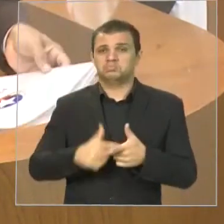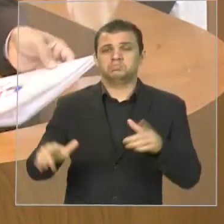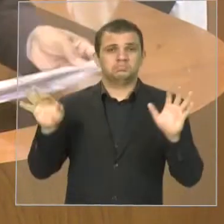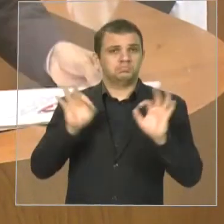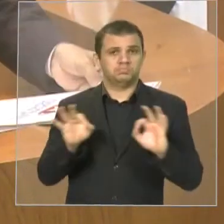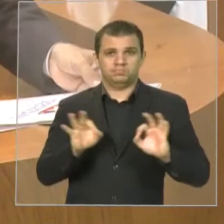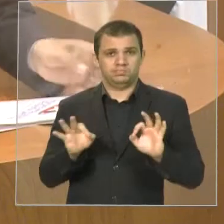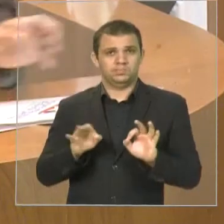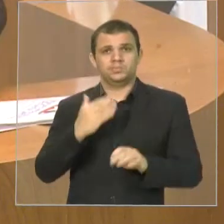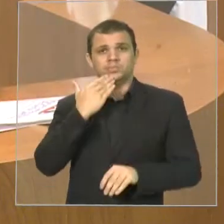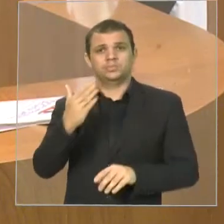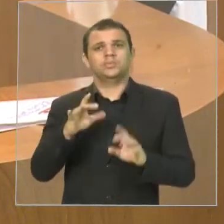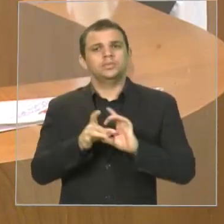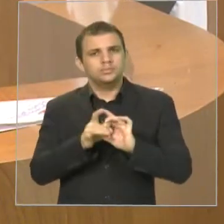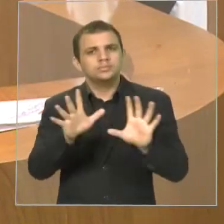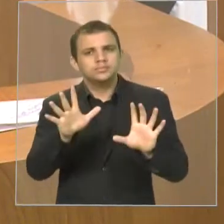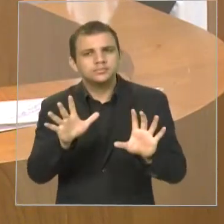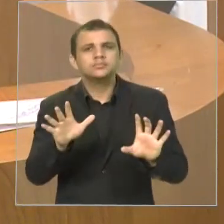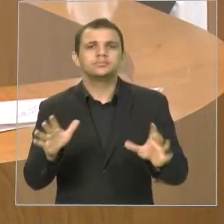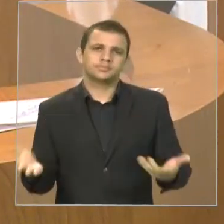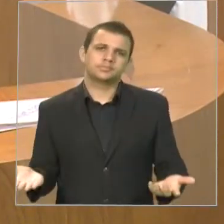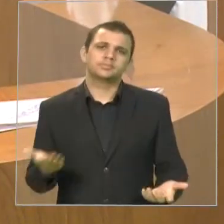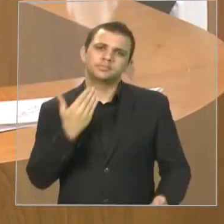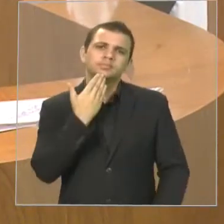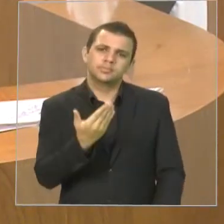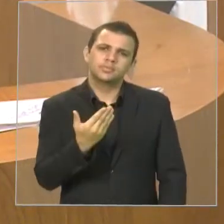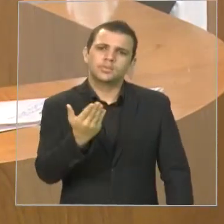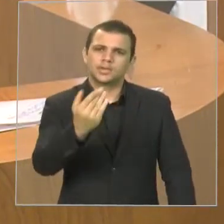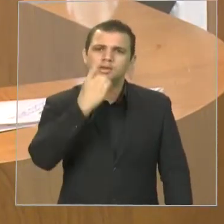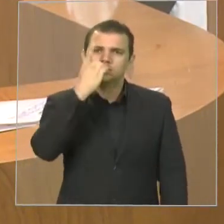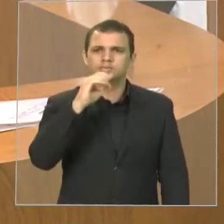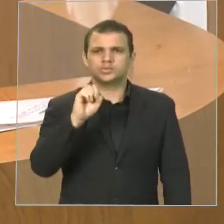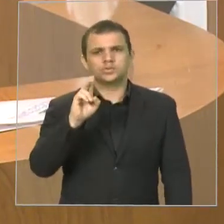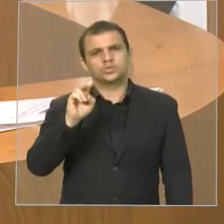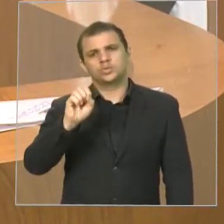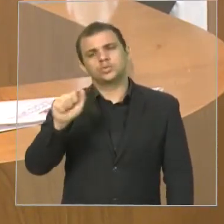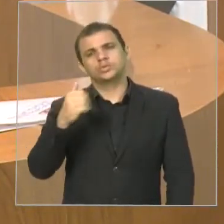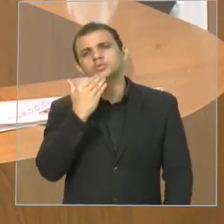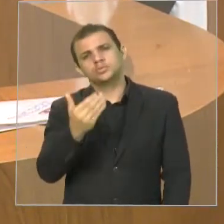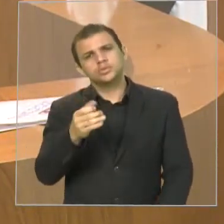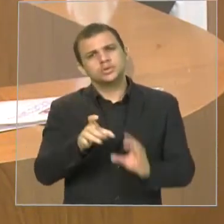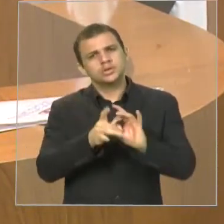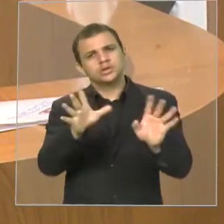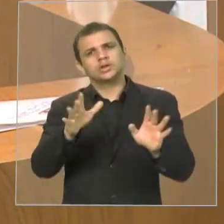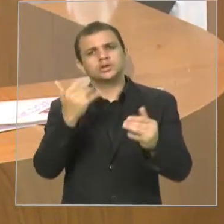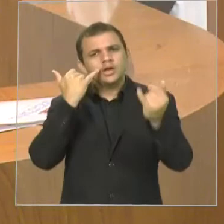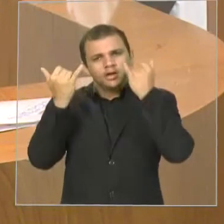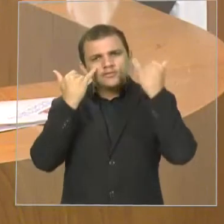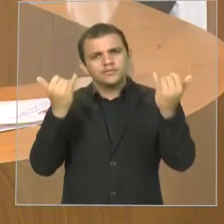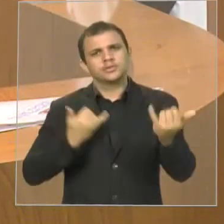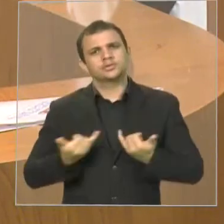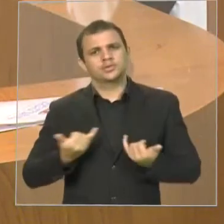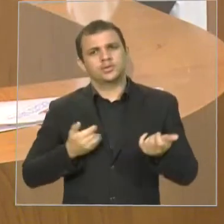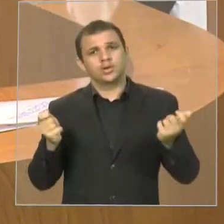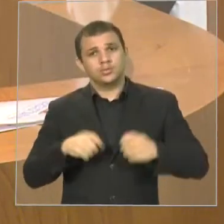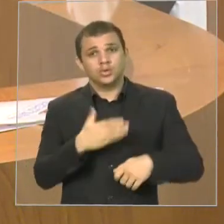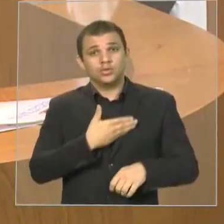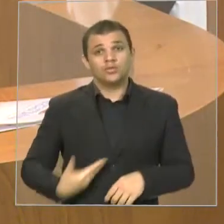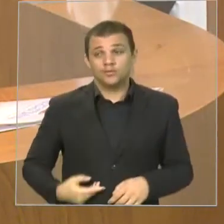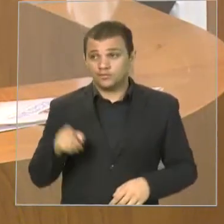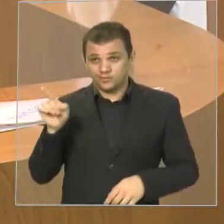que autorize, deputado Souza Neto, por gentileza, as informações, até para que o governo do Estado possa mostrar que não tem nada